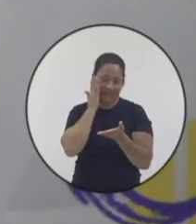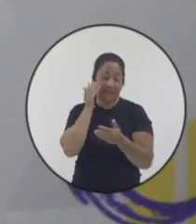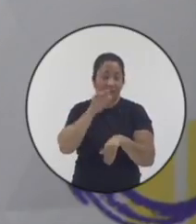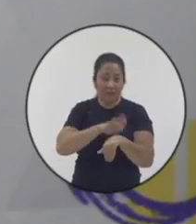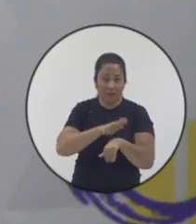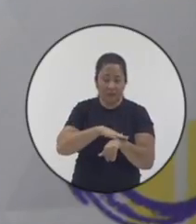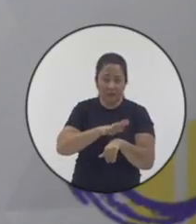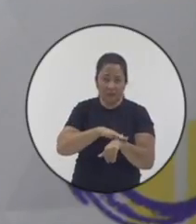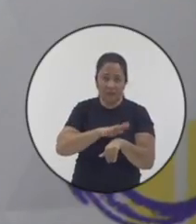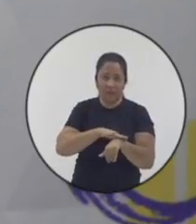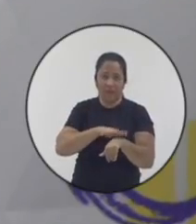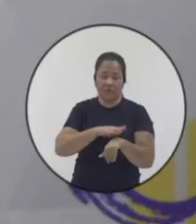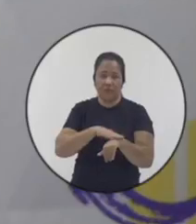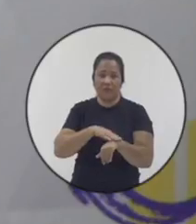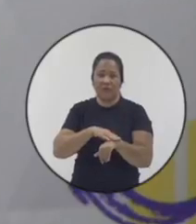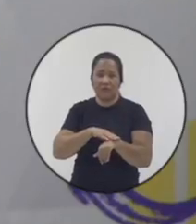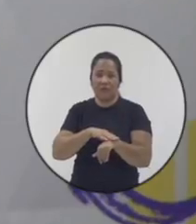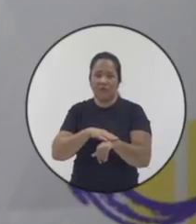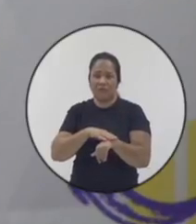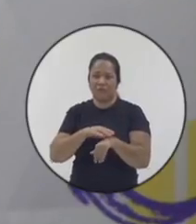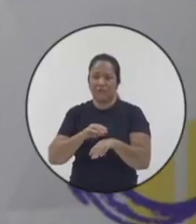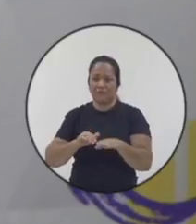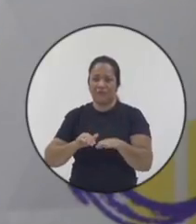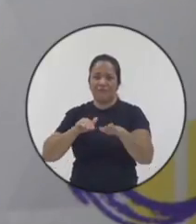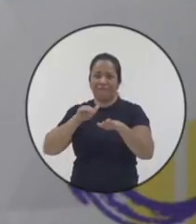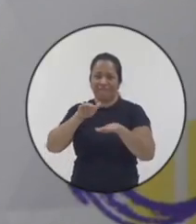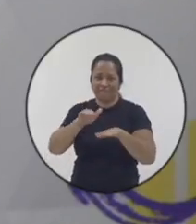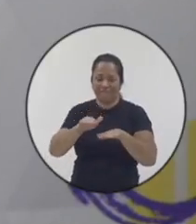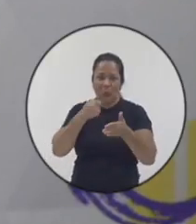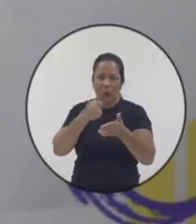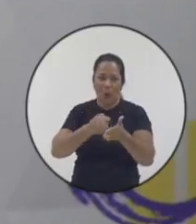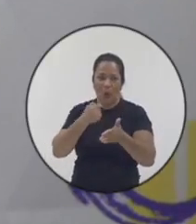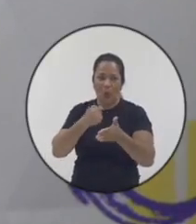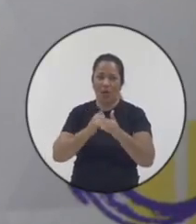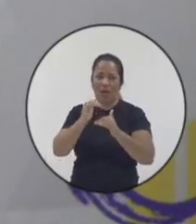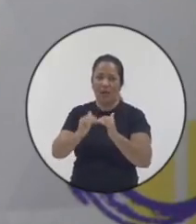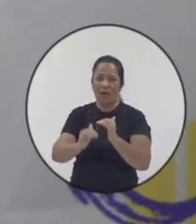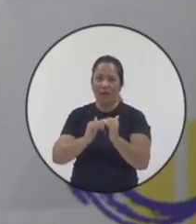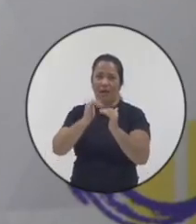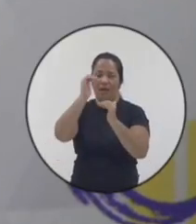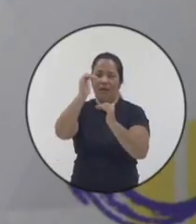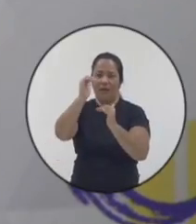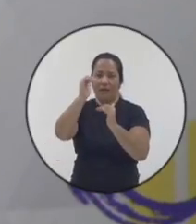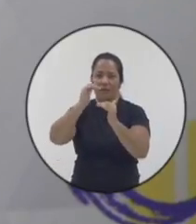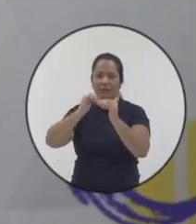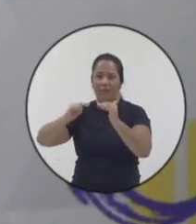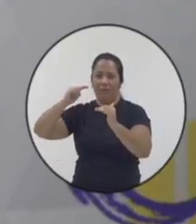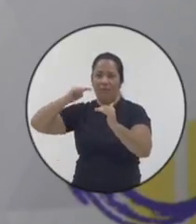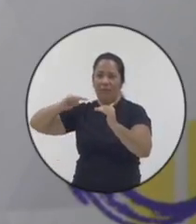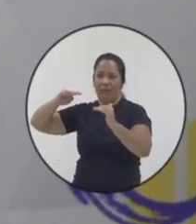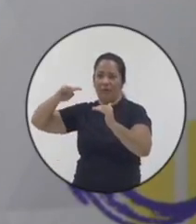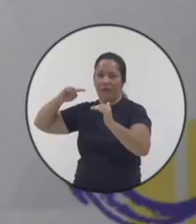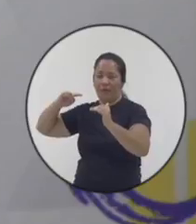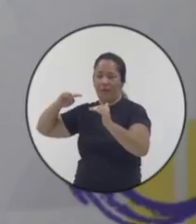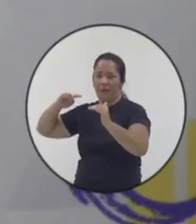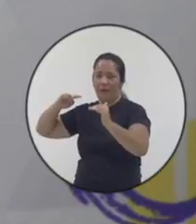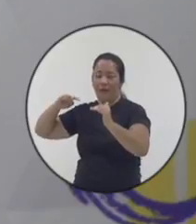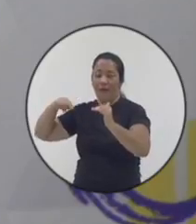momento de andar para frente e andar para trás, andar para frente e andar para trás. Nessa resolução, a gente consegue andar um pouco para frente e eu peço